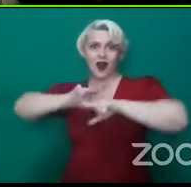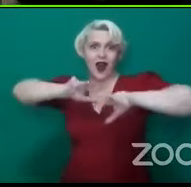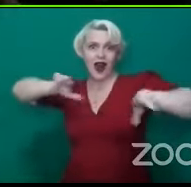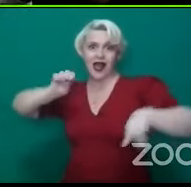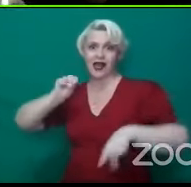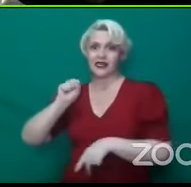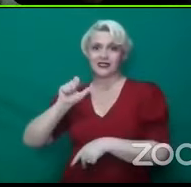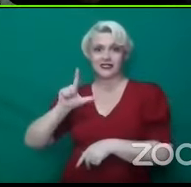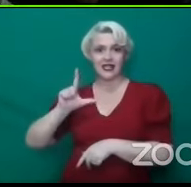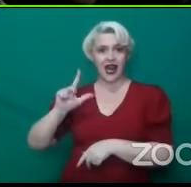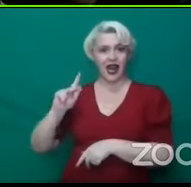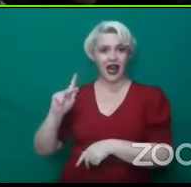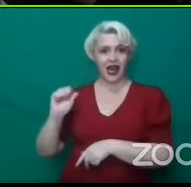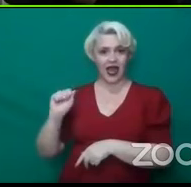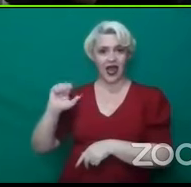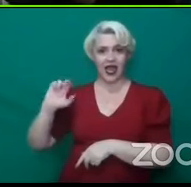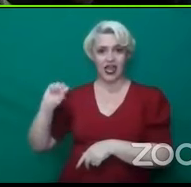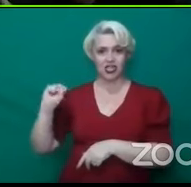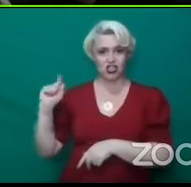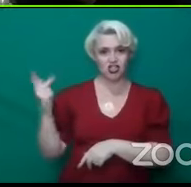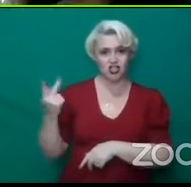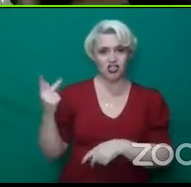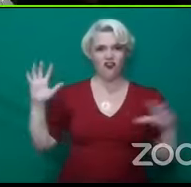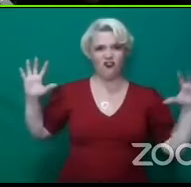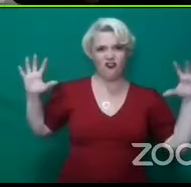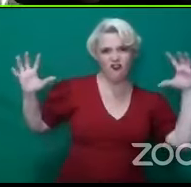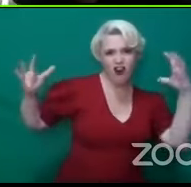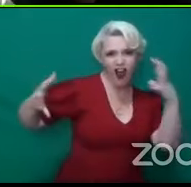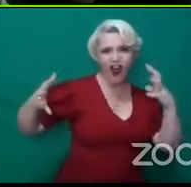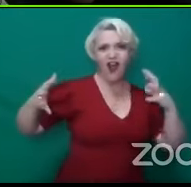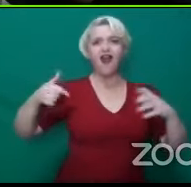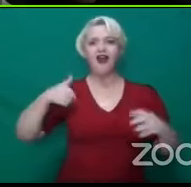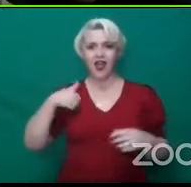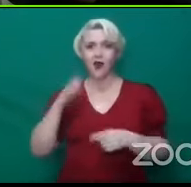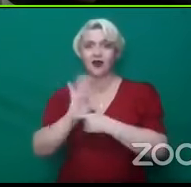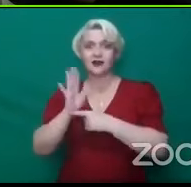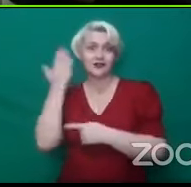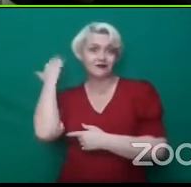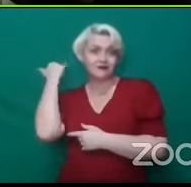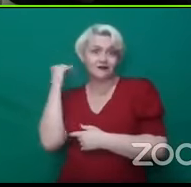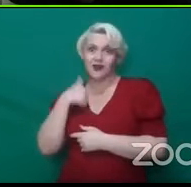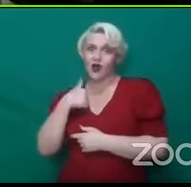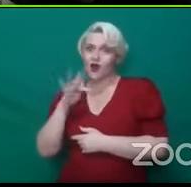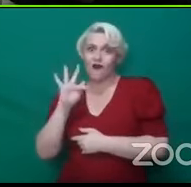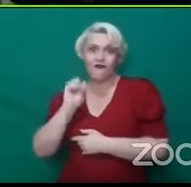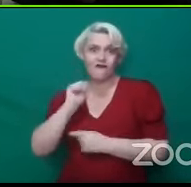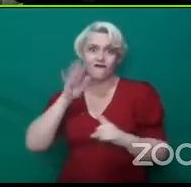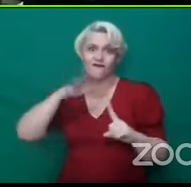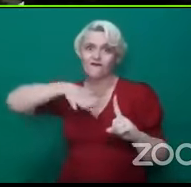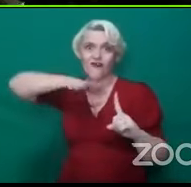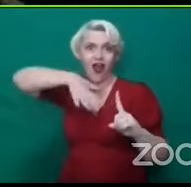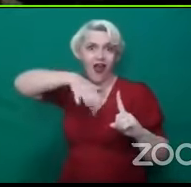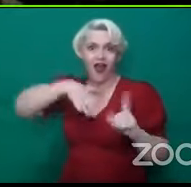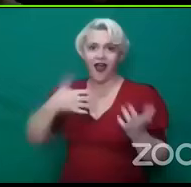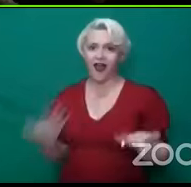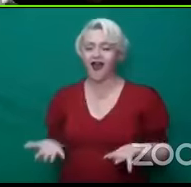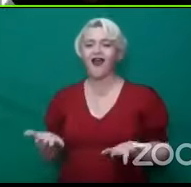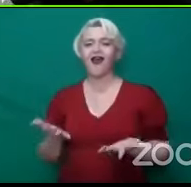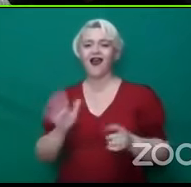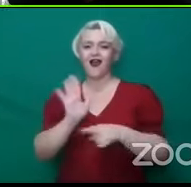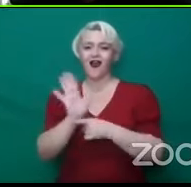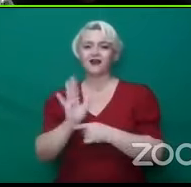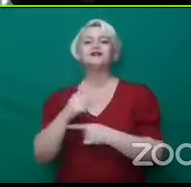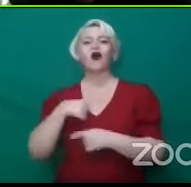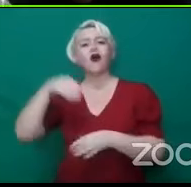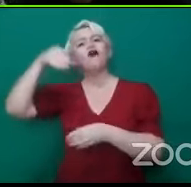gore, assim, né? E que eu assisti, que eu era fã, né? Que eu sou fã. Mas votem no Máquina de Café